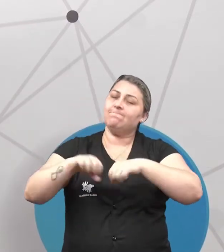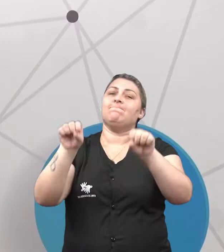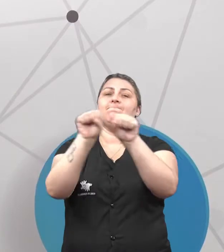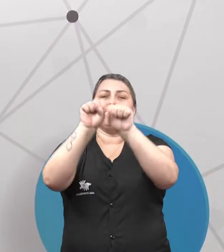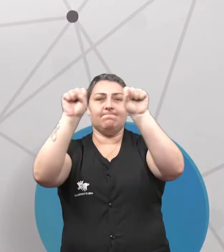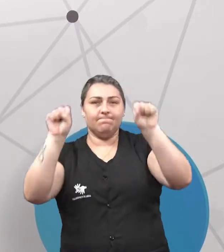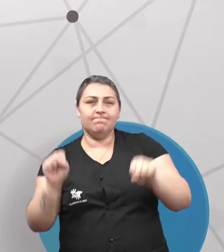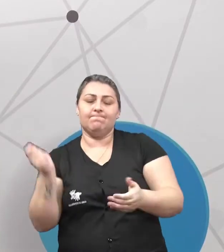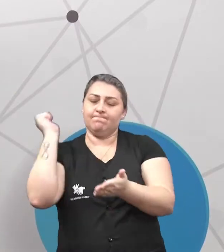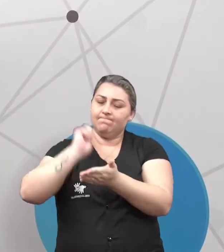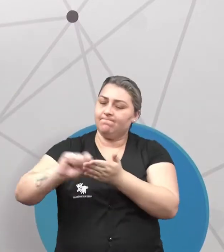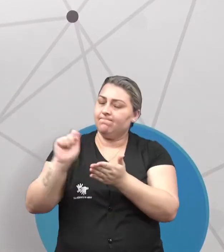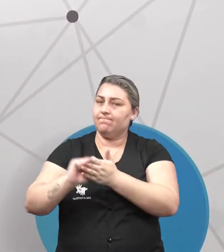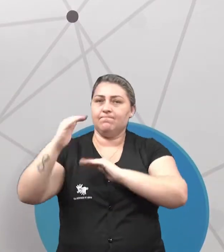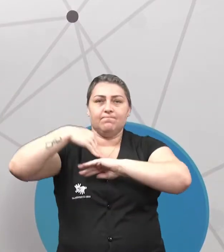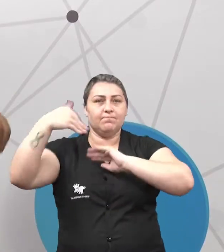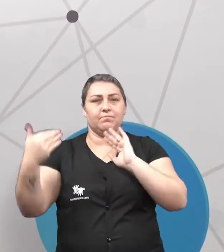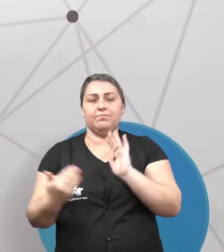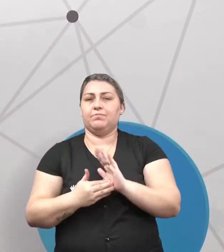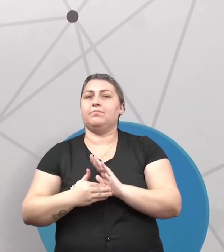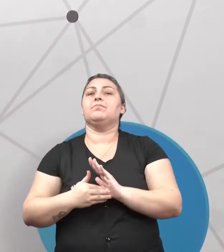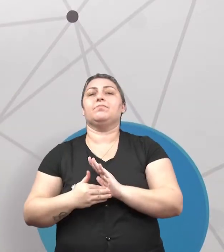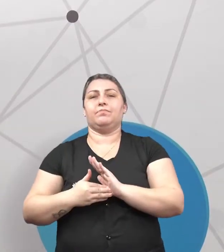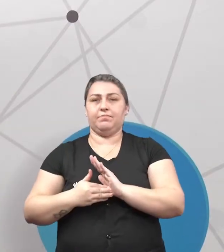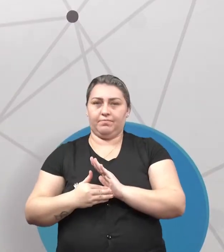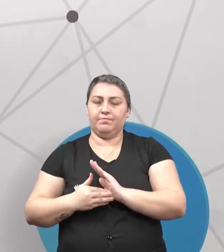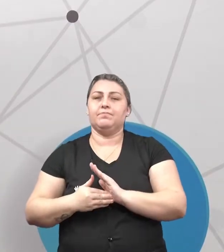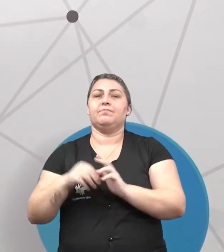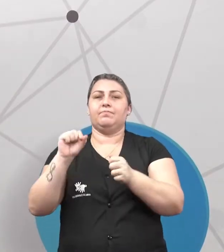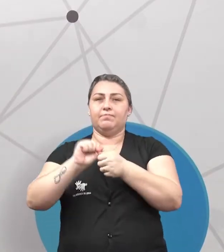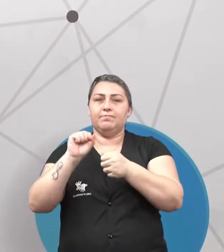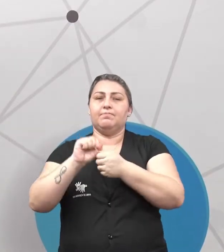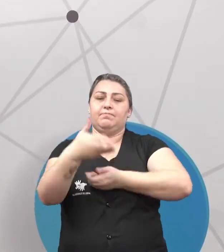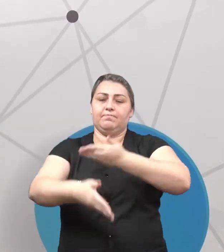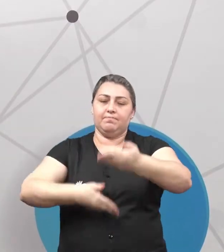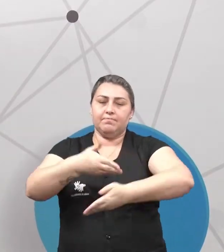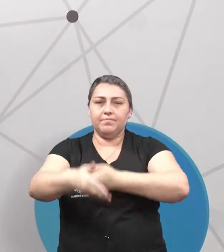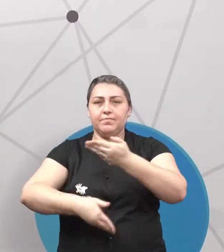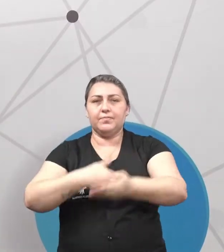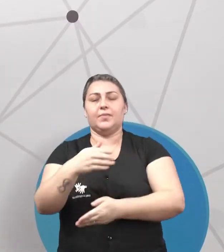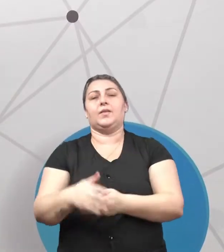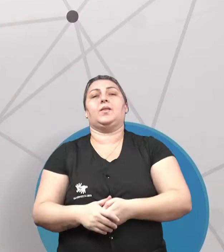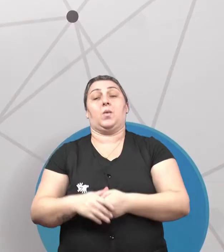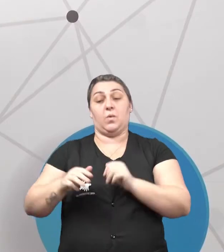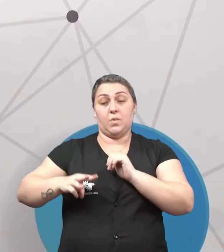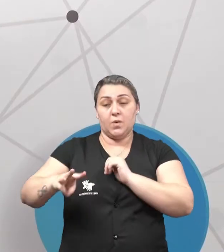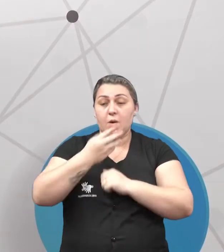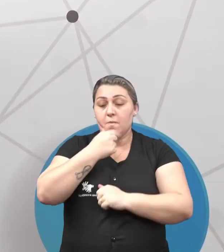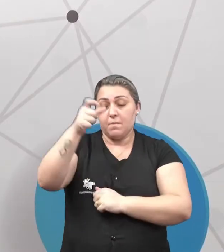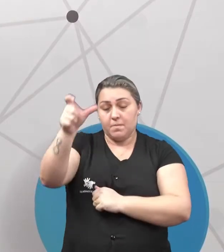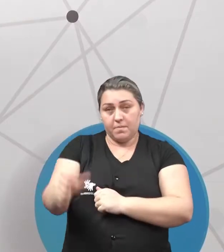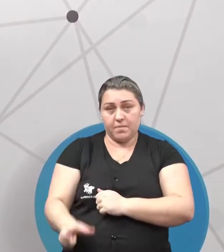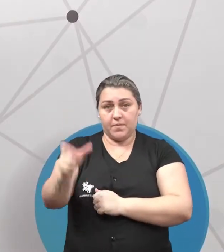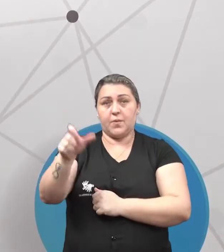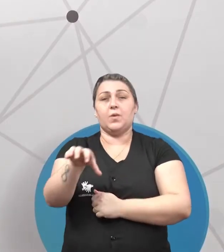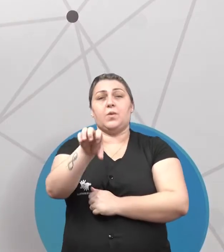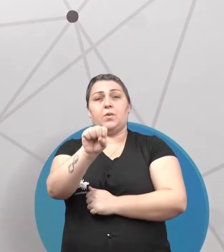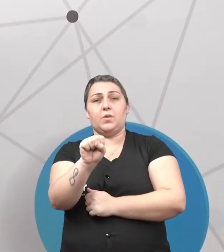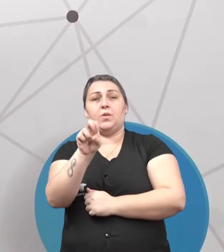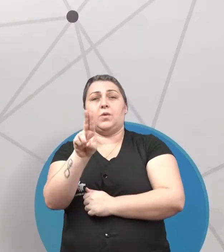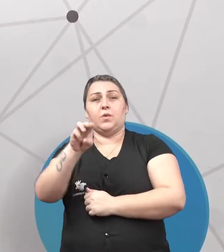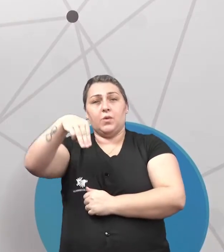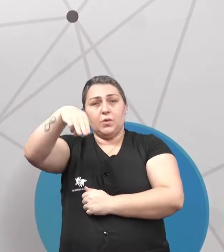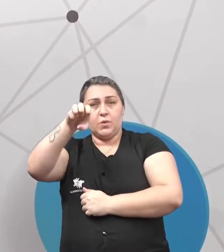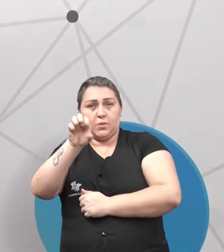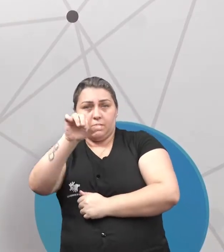que registrasse toda essa transação que era feita. Então, os mesopotâmios, aí, os sumérios, né, principalmente